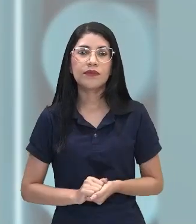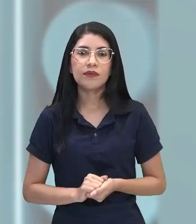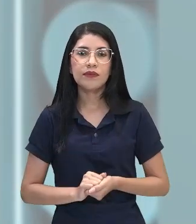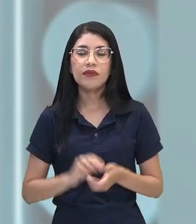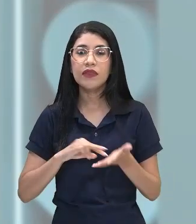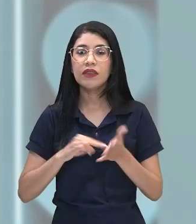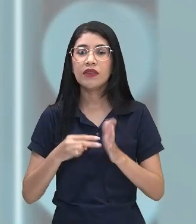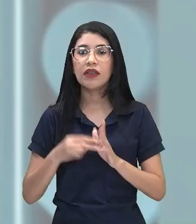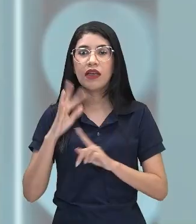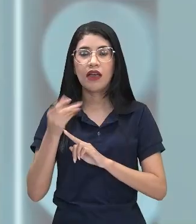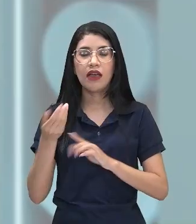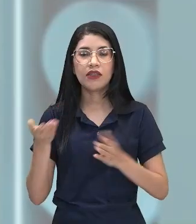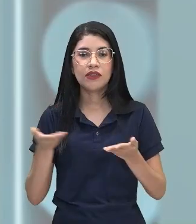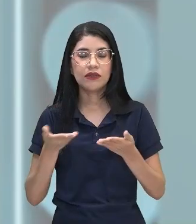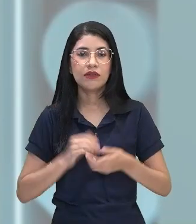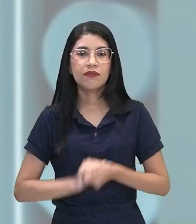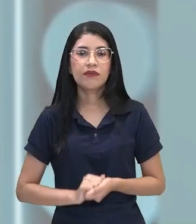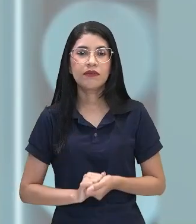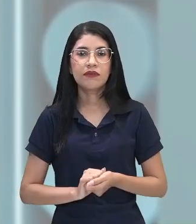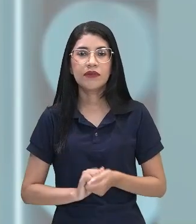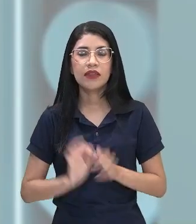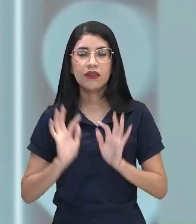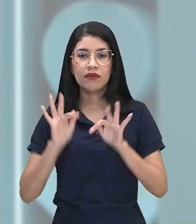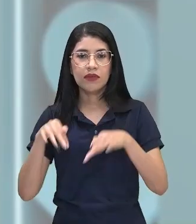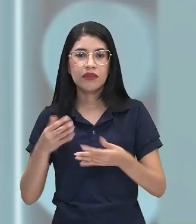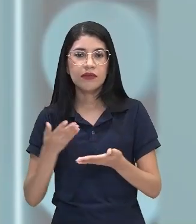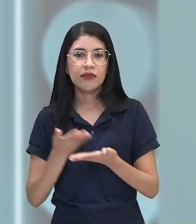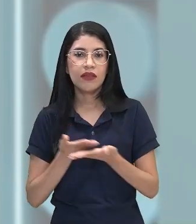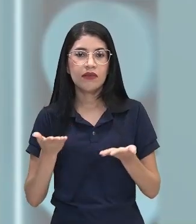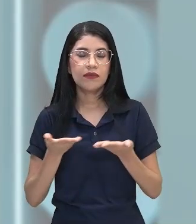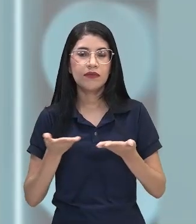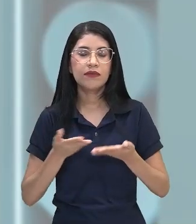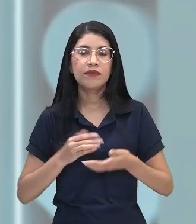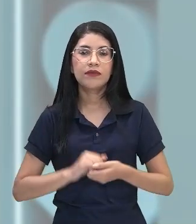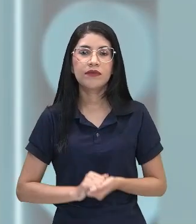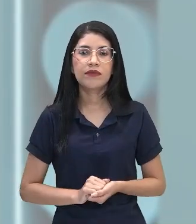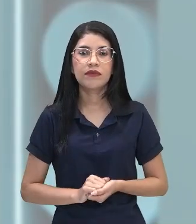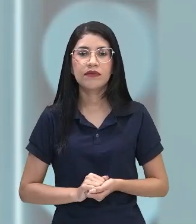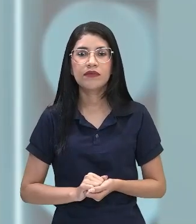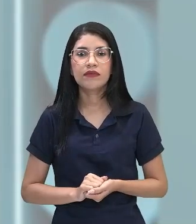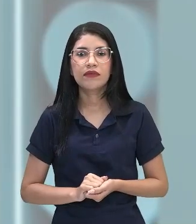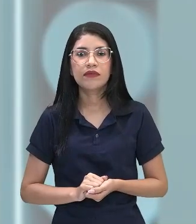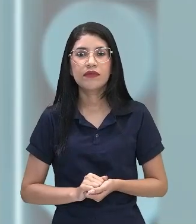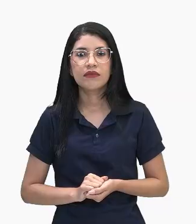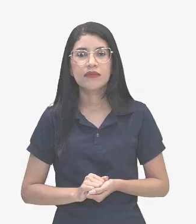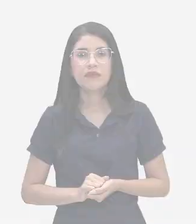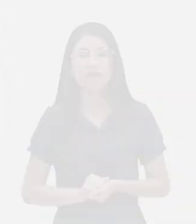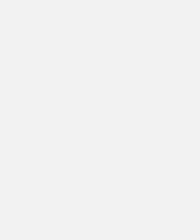arte contemporânea. E assim terminamos essa primeira revisão.